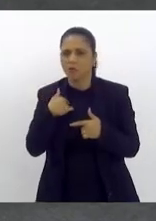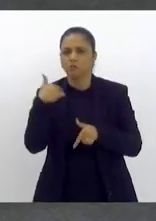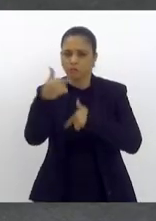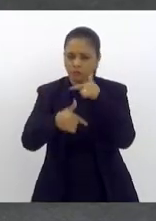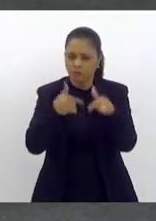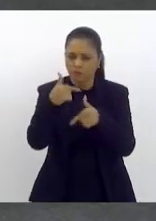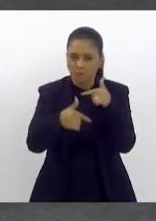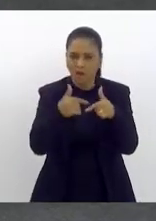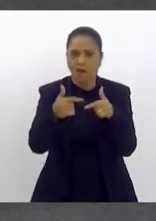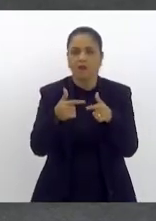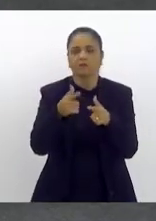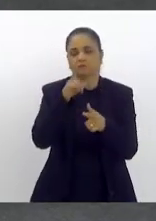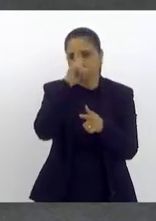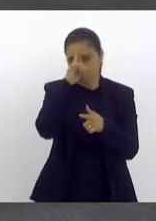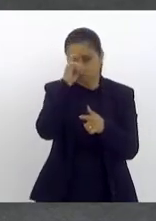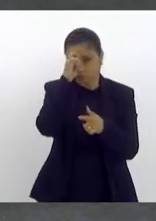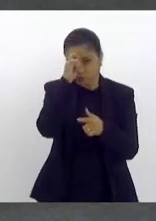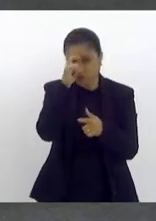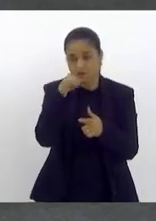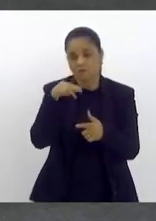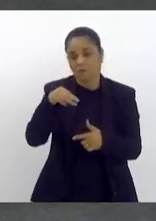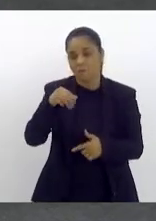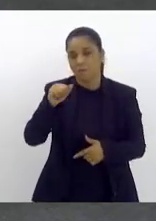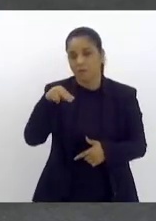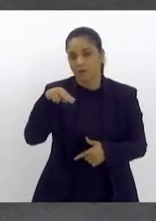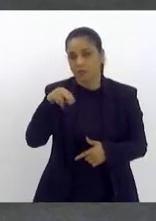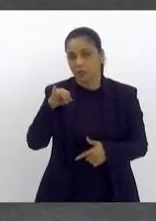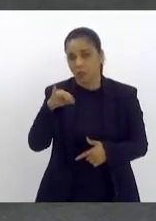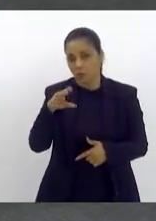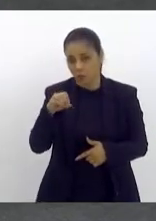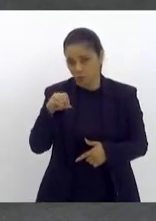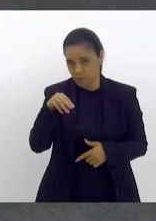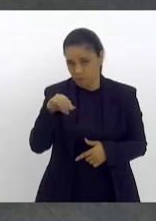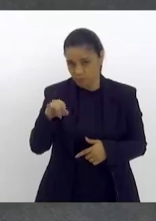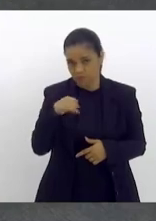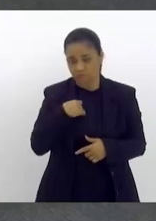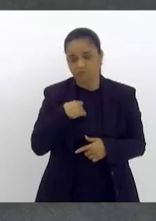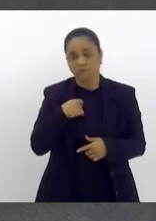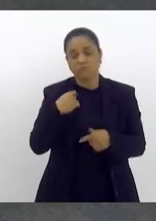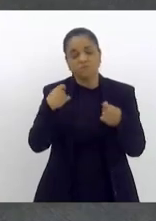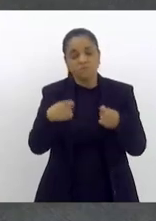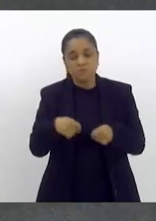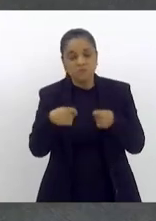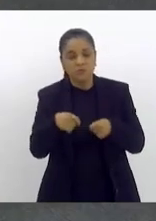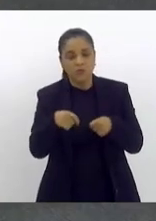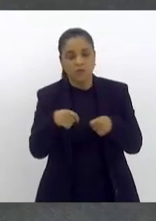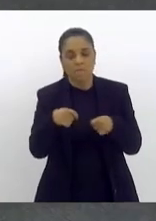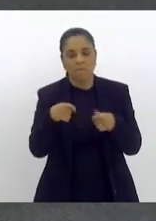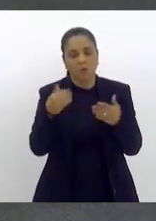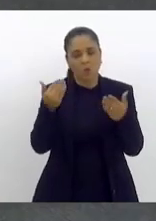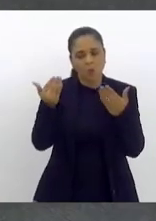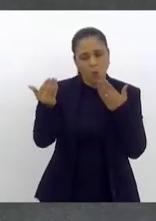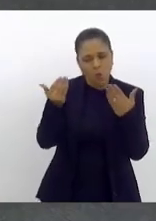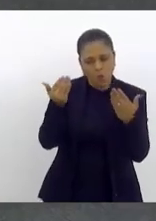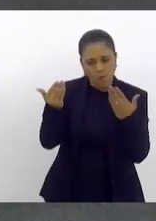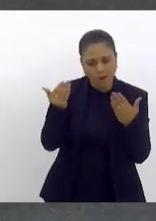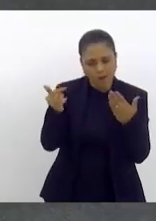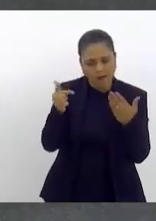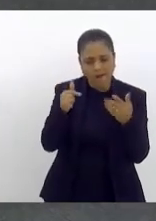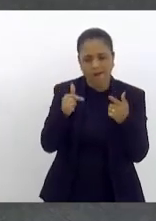por implicância, não. Mas a gente tem que parar de igualar